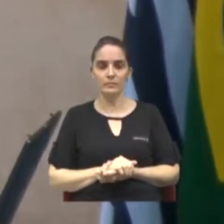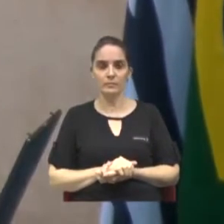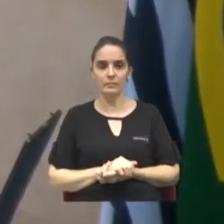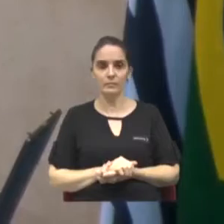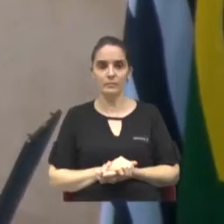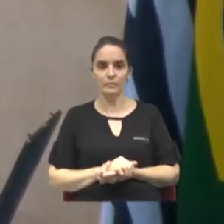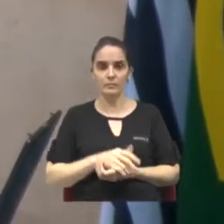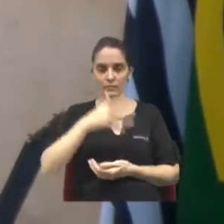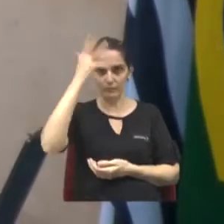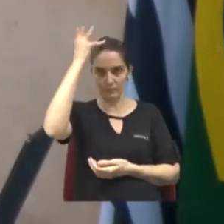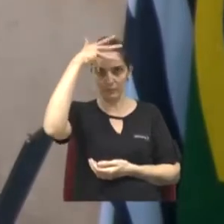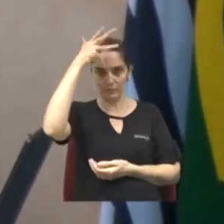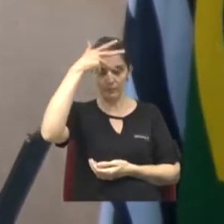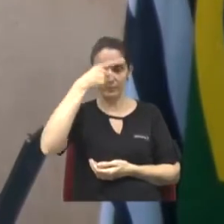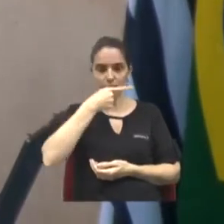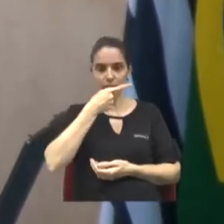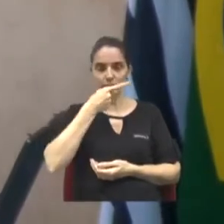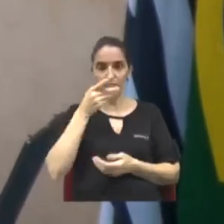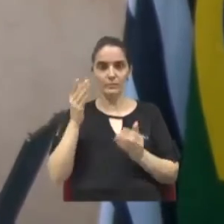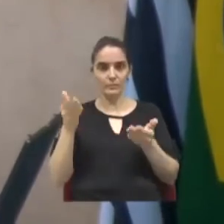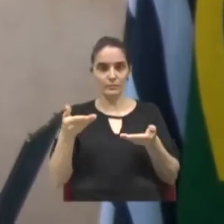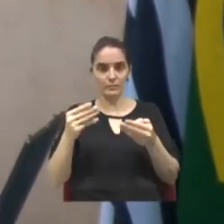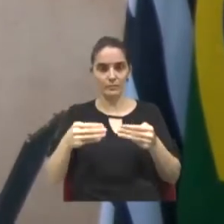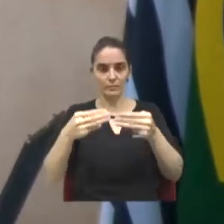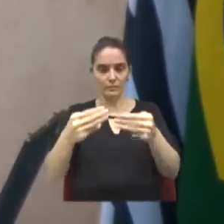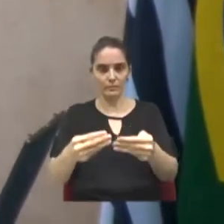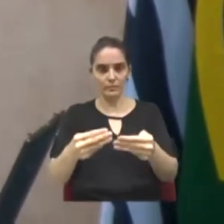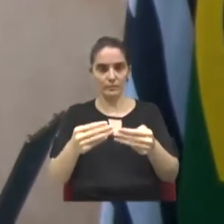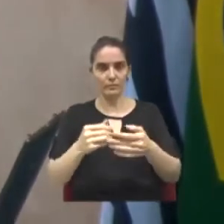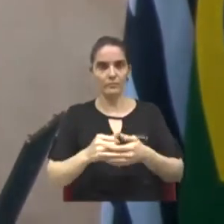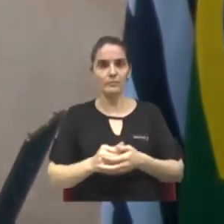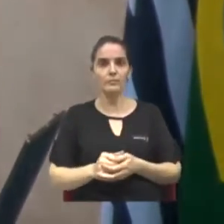Aqui eu acho que essa casa, nessa moção, presta o respeito